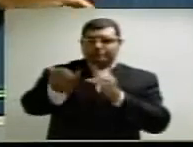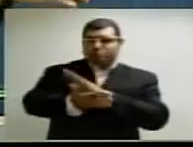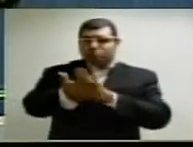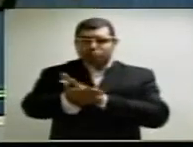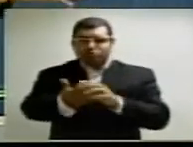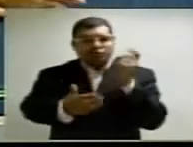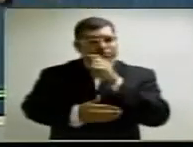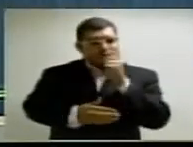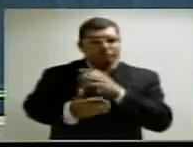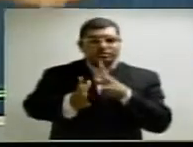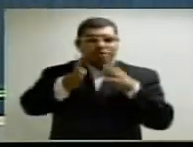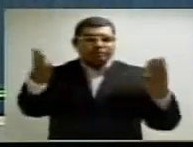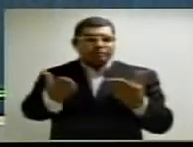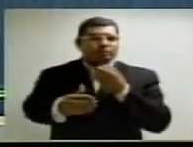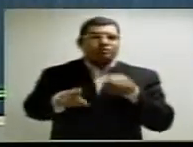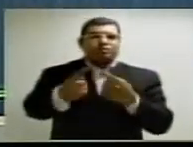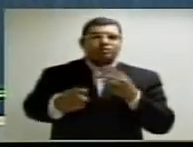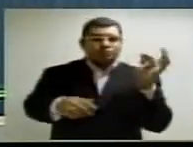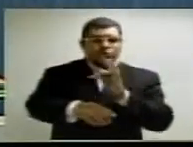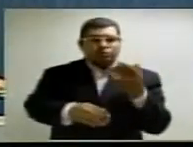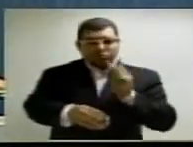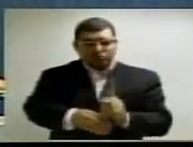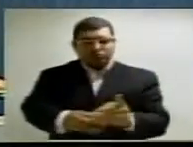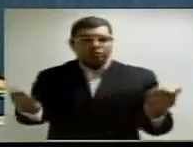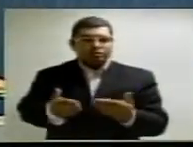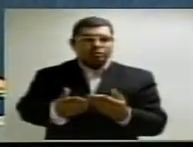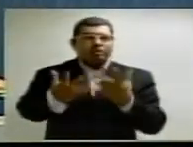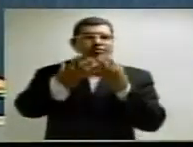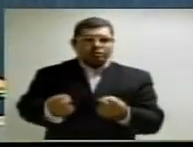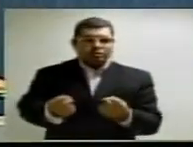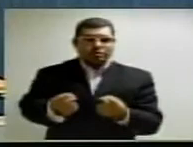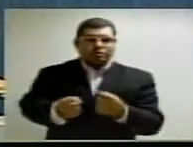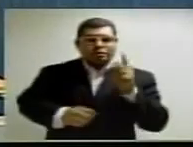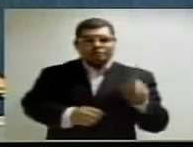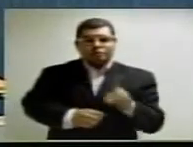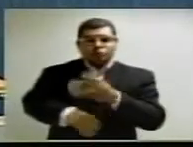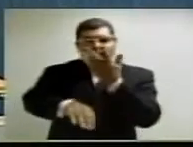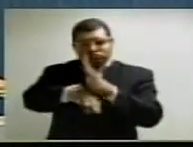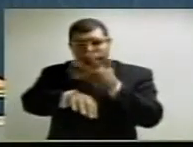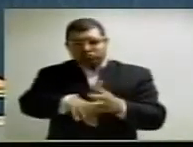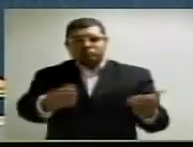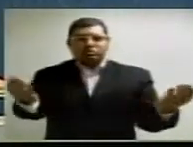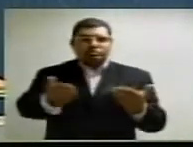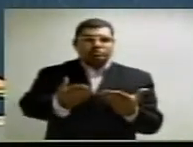brincadeira, não formação de glamour, mas formação continuada, permanente, professor treinado o